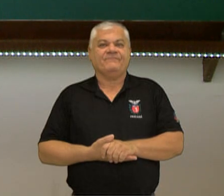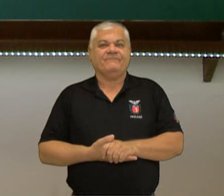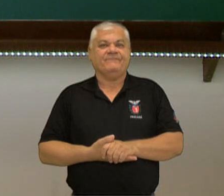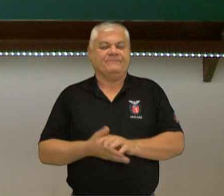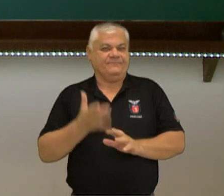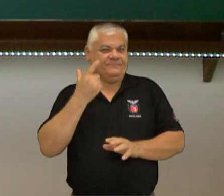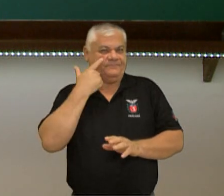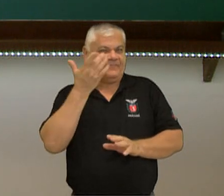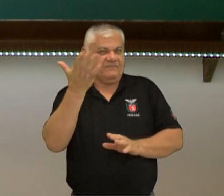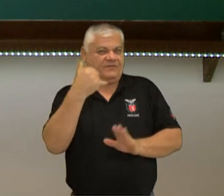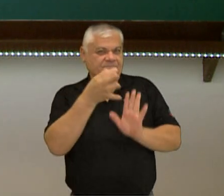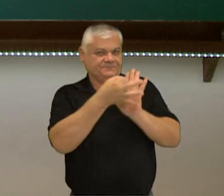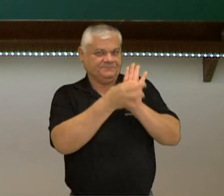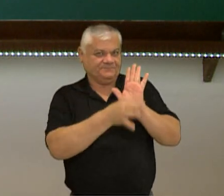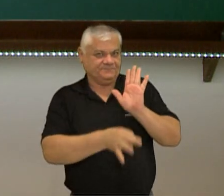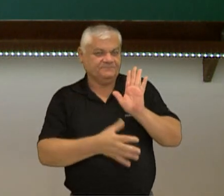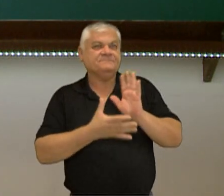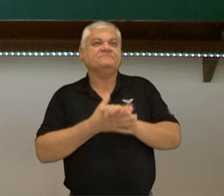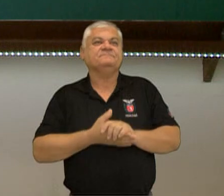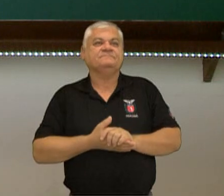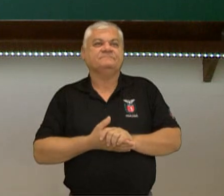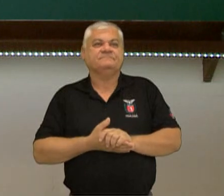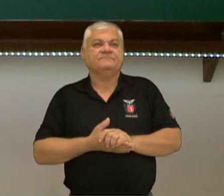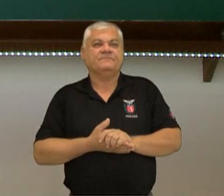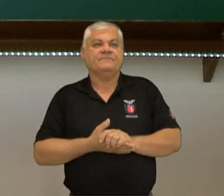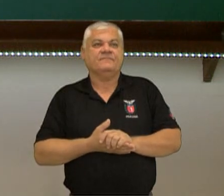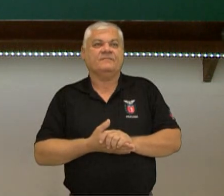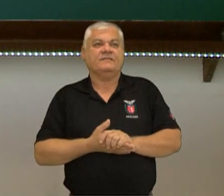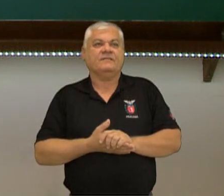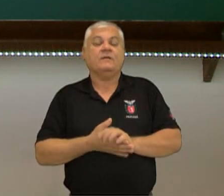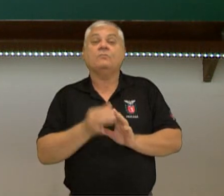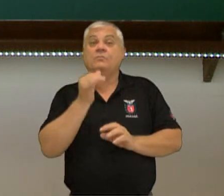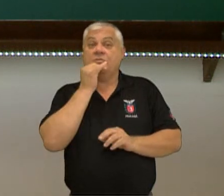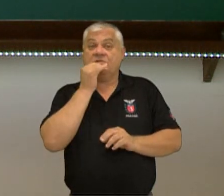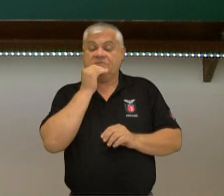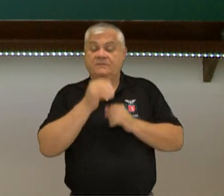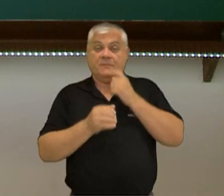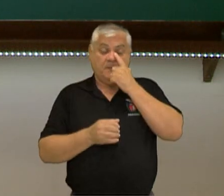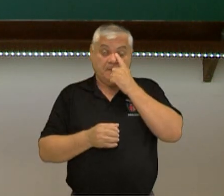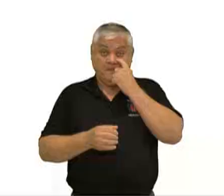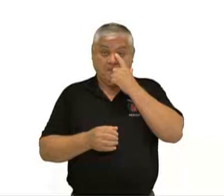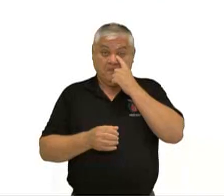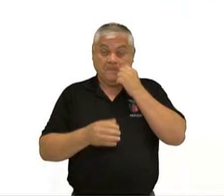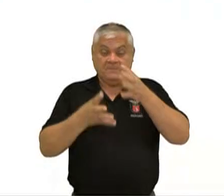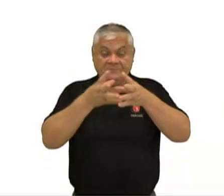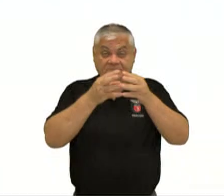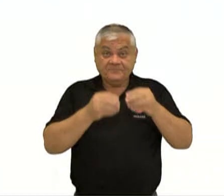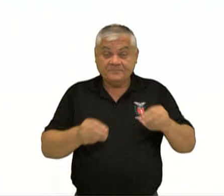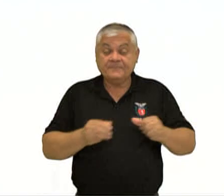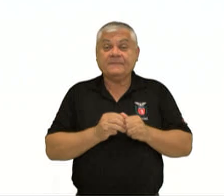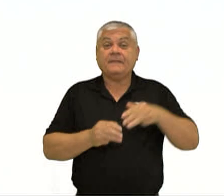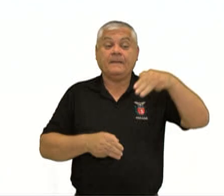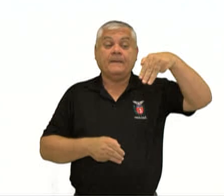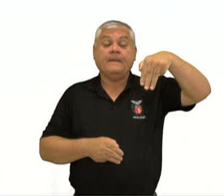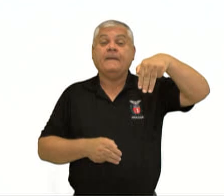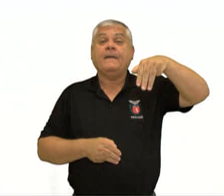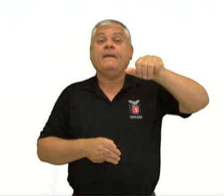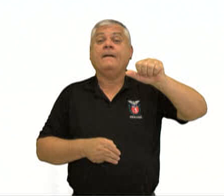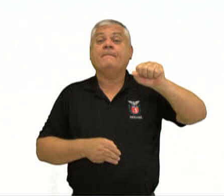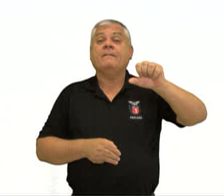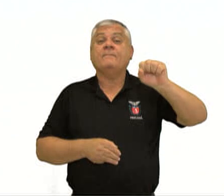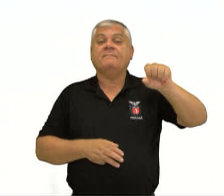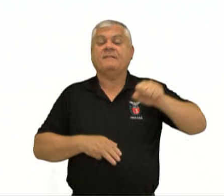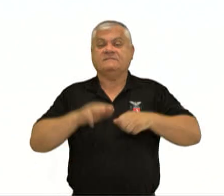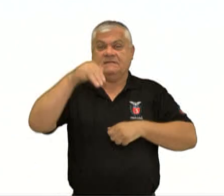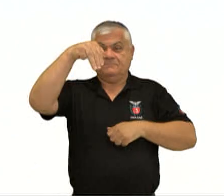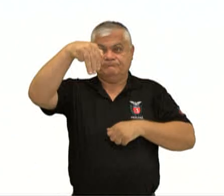Vamos para a correção da atividade? Olha só, quando a gente faz uma diluição, apenas a massa do soluto